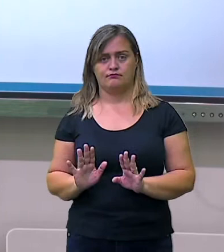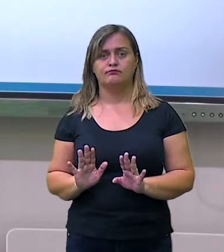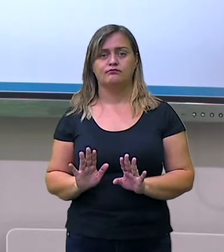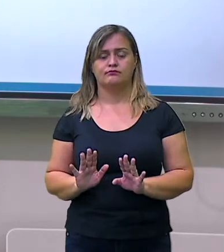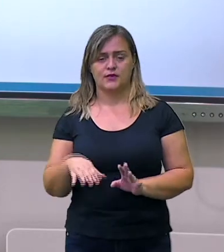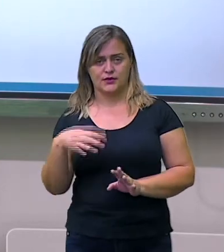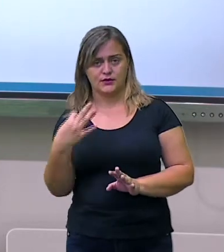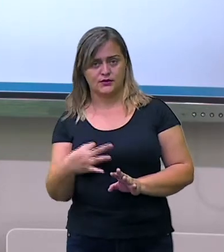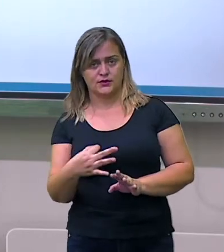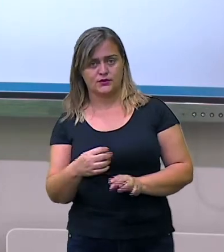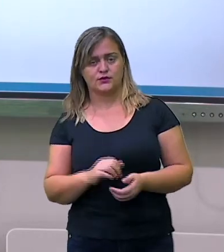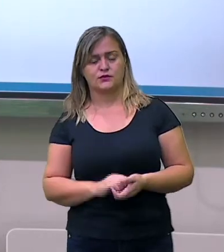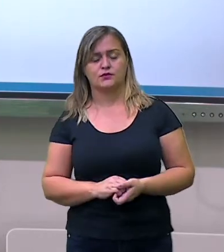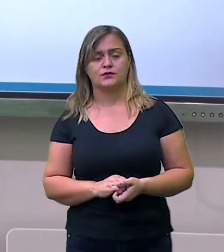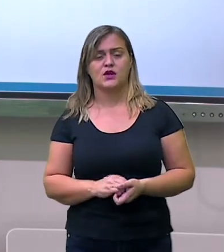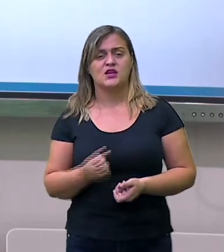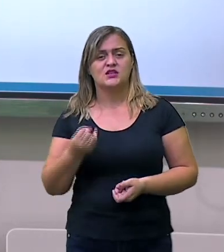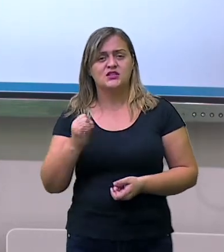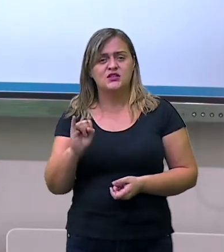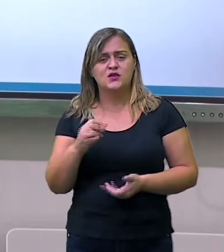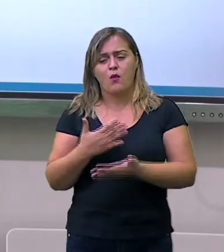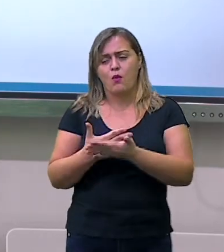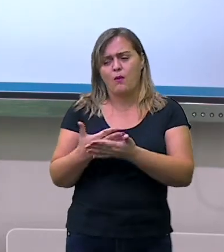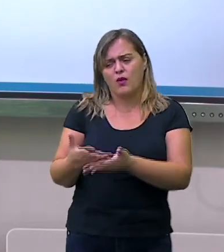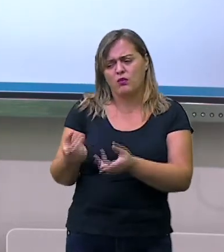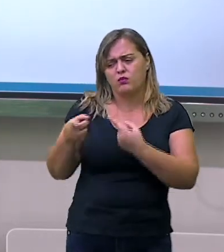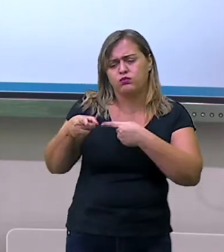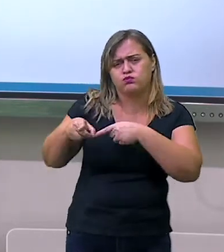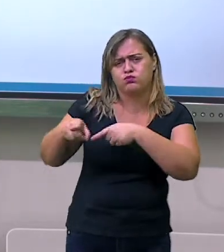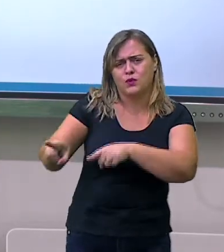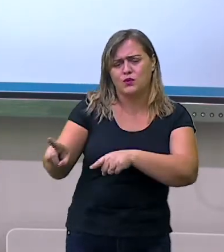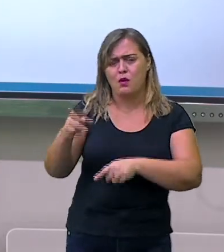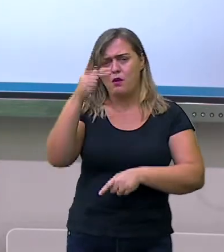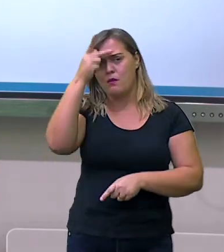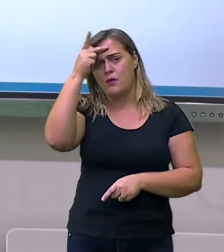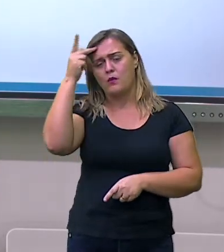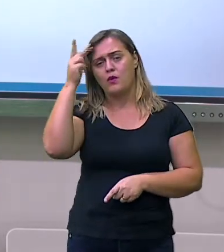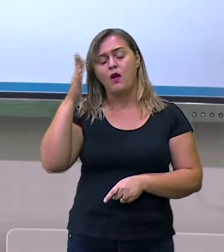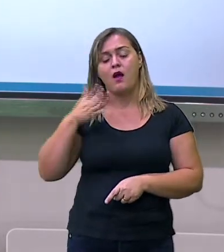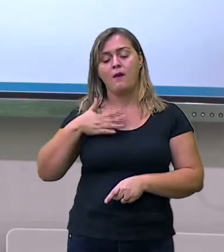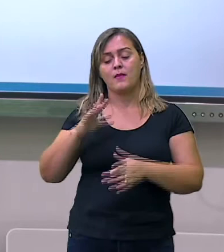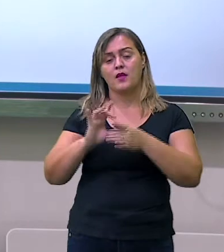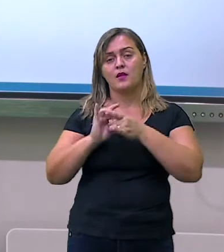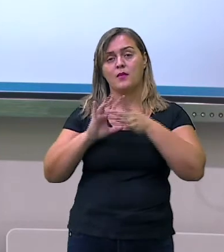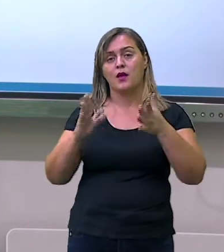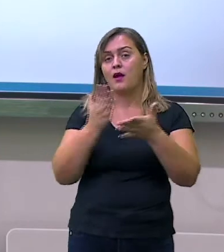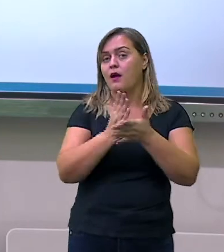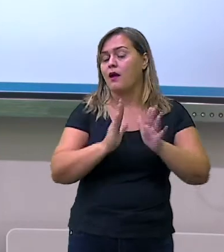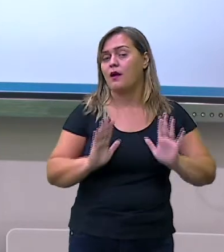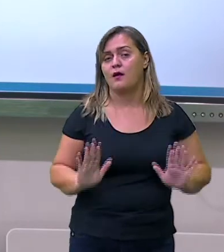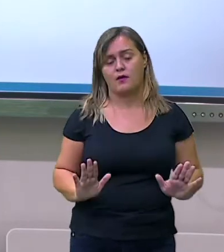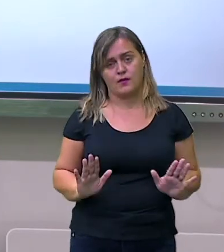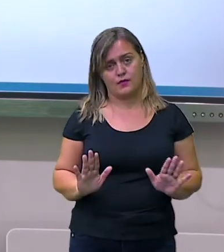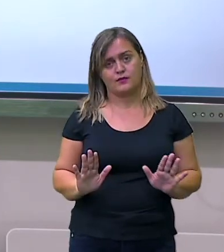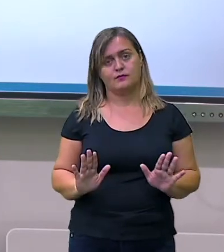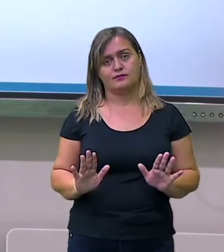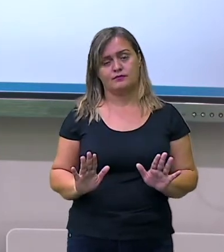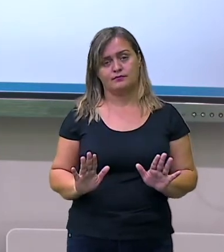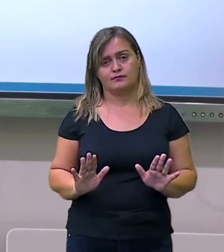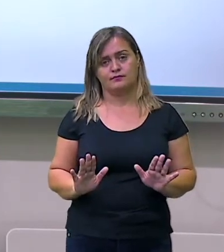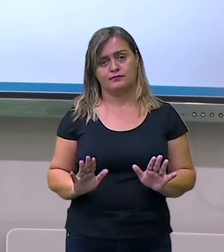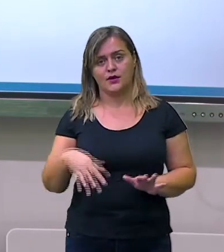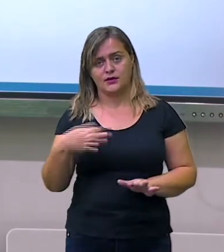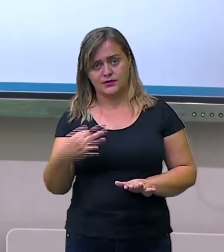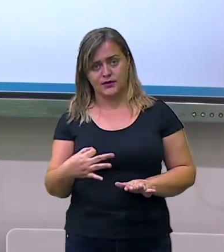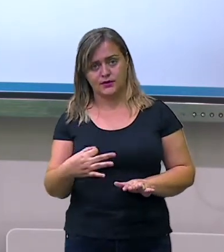meu próximo. A partir do momento que eu entro aqui no território do meu próximo e faço algo a ele, já não está mais